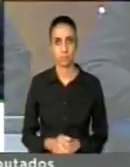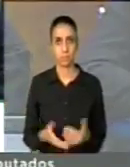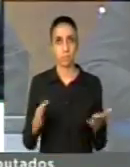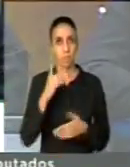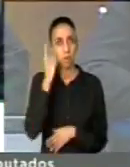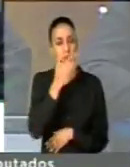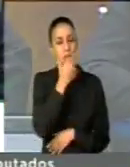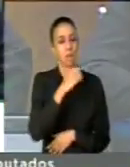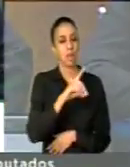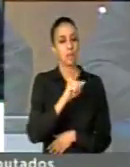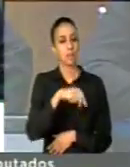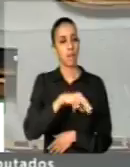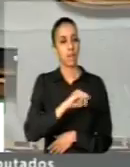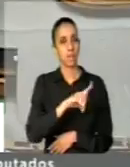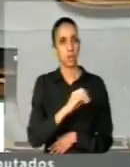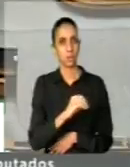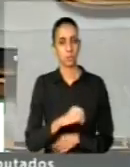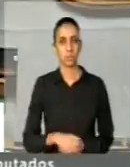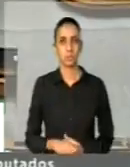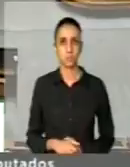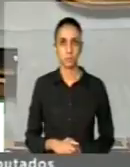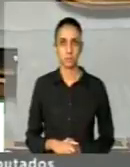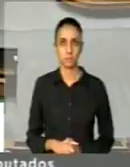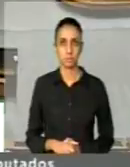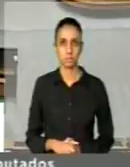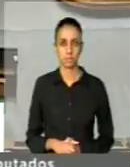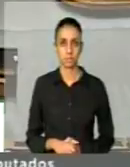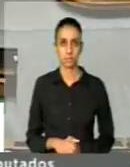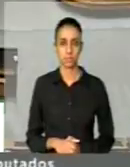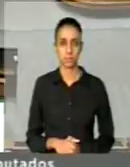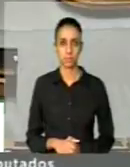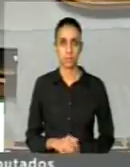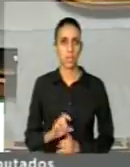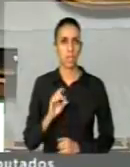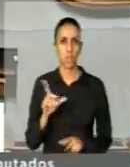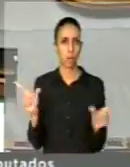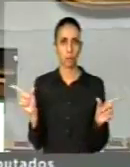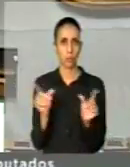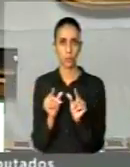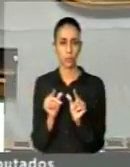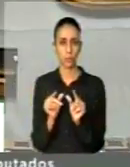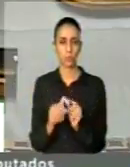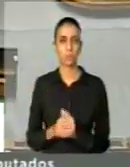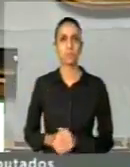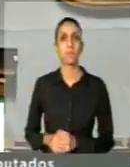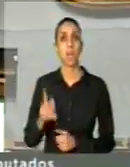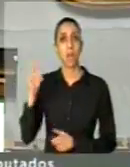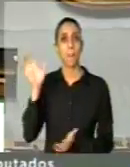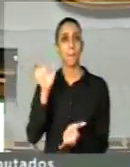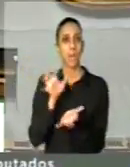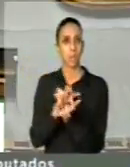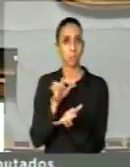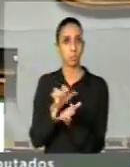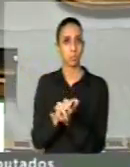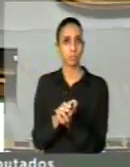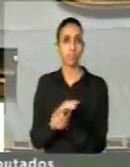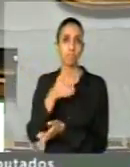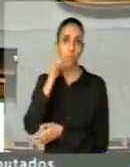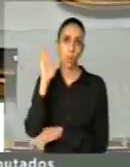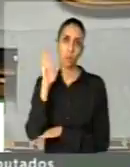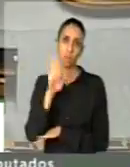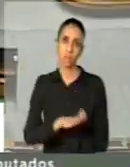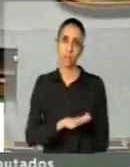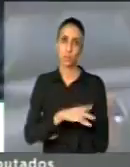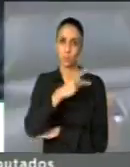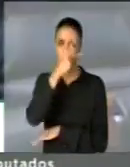Danilo Cabral. Senhor presidente, apenas para fazer um breve relato, Pernambuco perdeu na tarde de ontem um